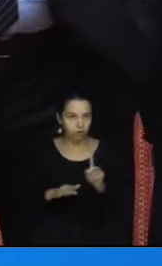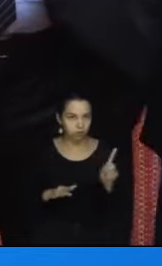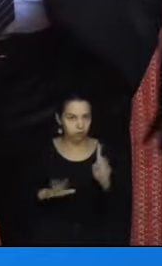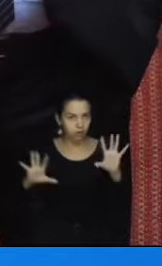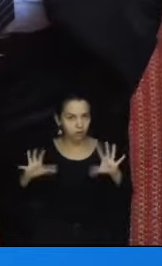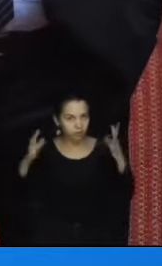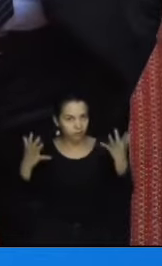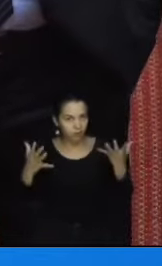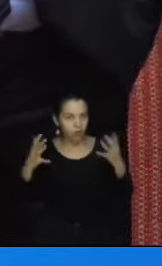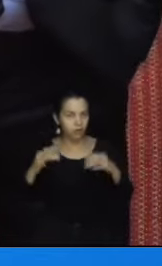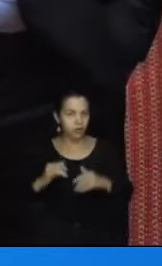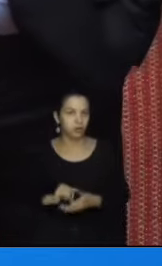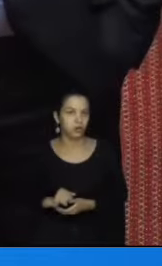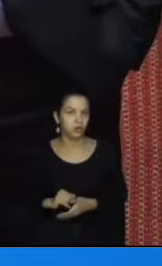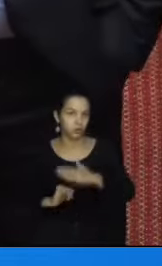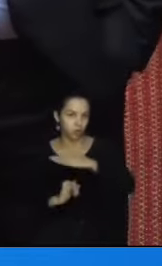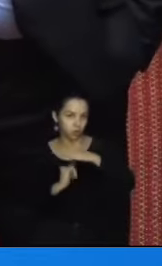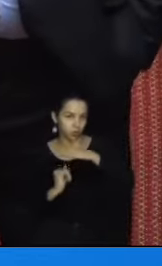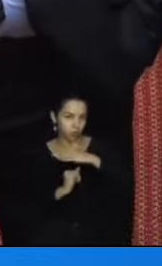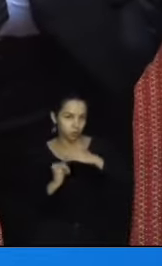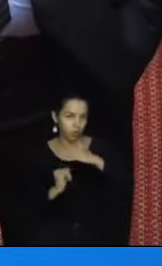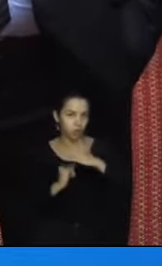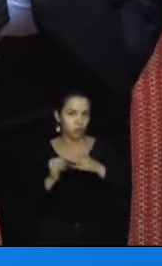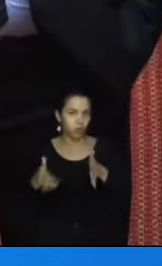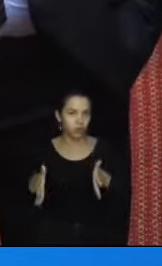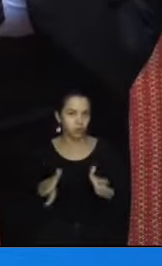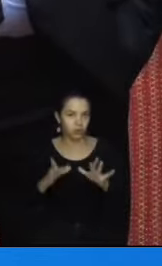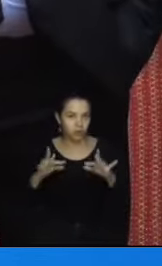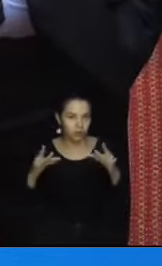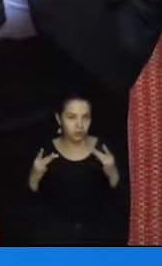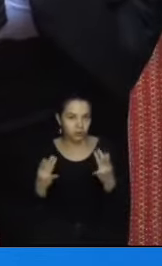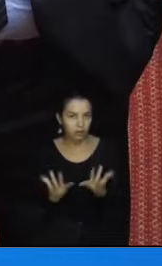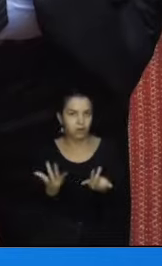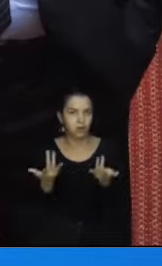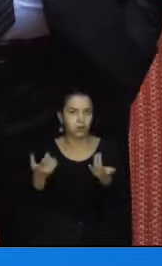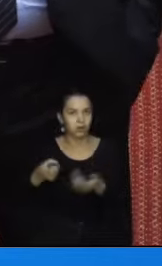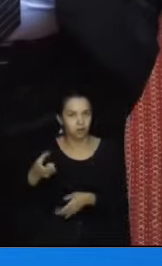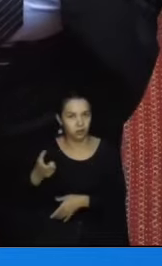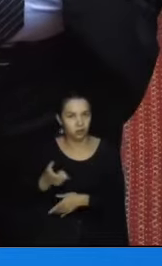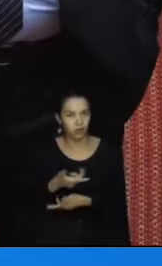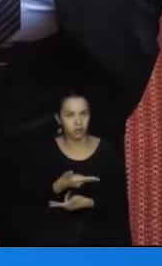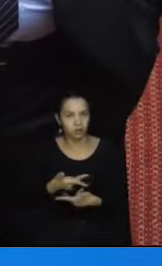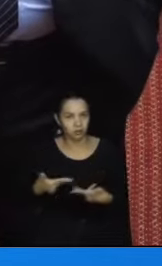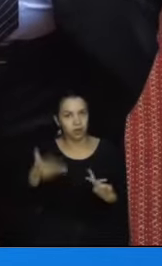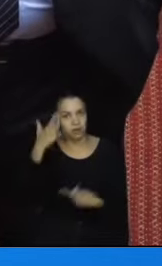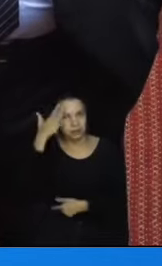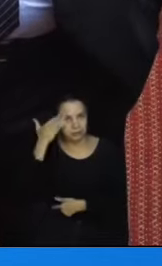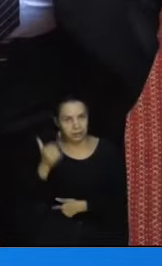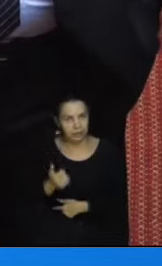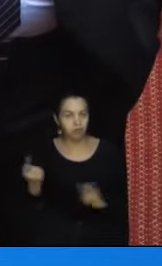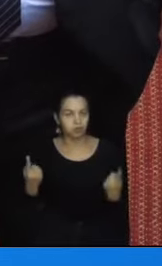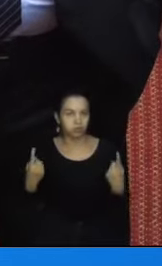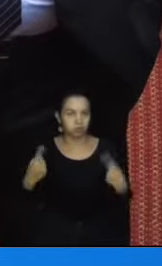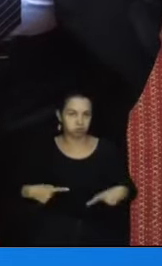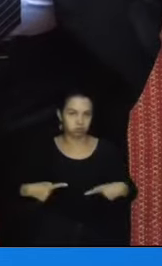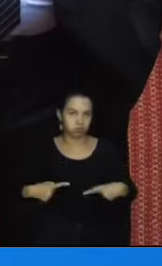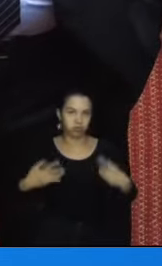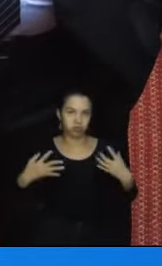setor da indústria da indústria cerâmica da indústria de telhas e tudo mais sabe que a concorrência desleal